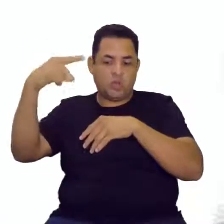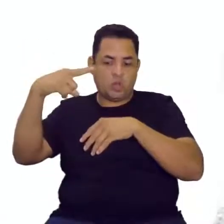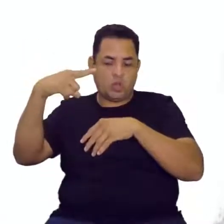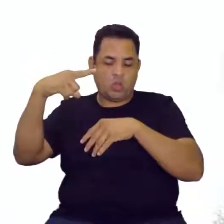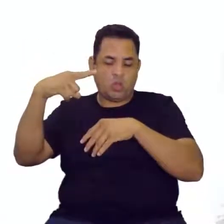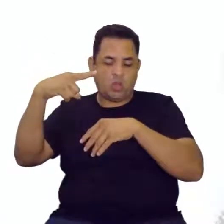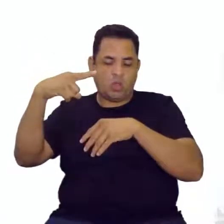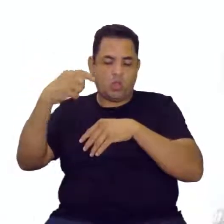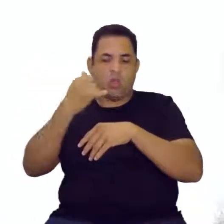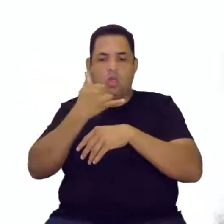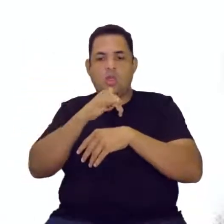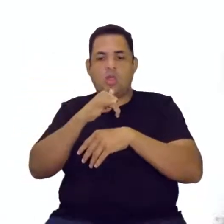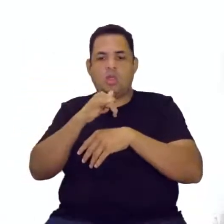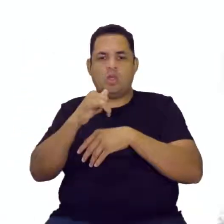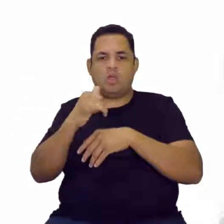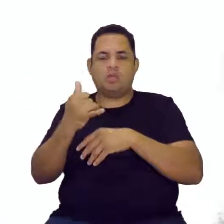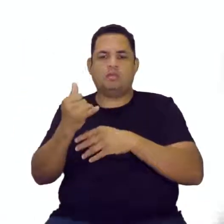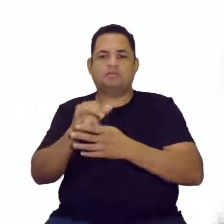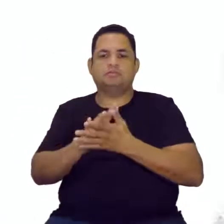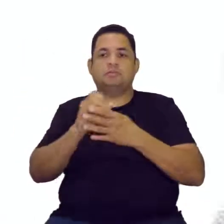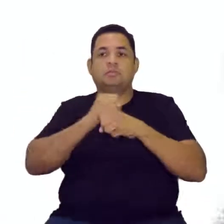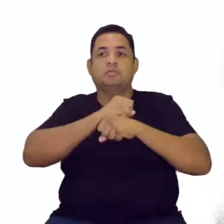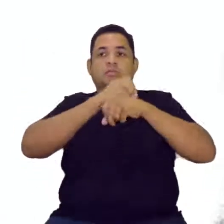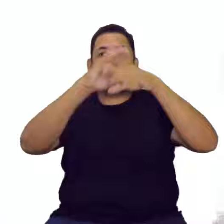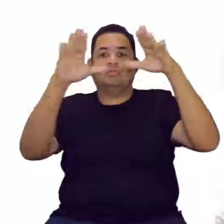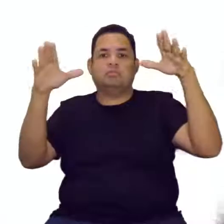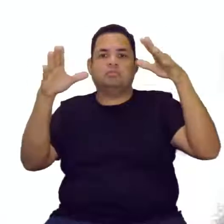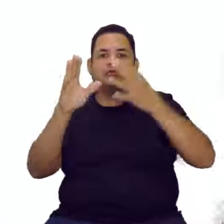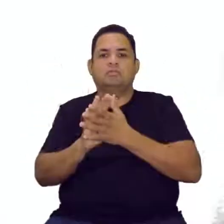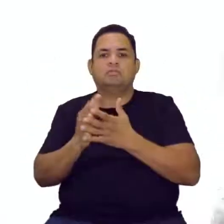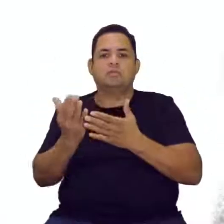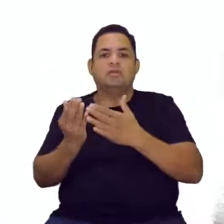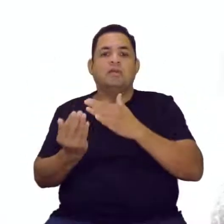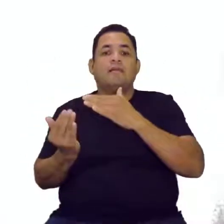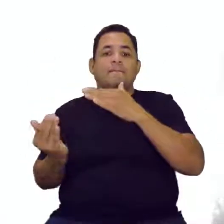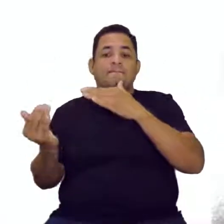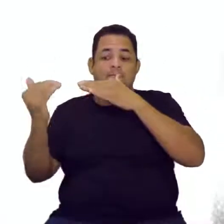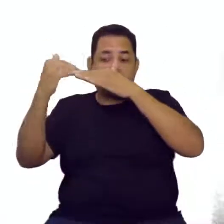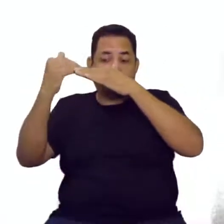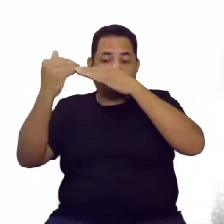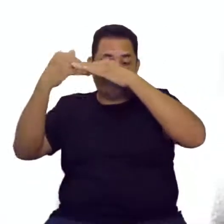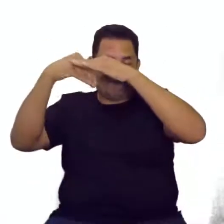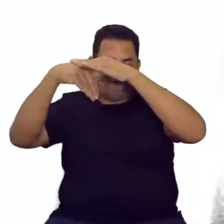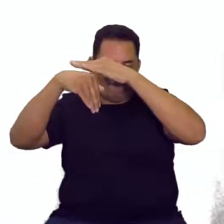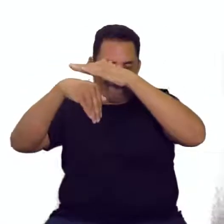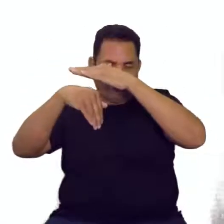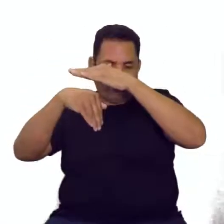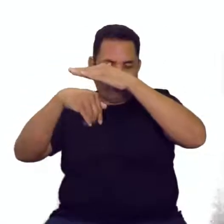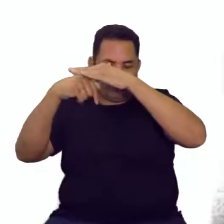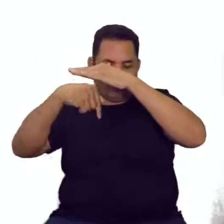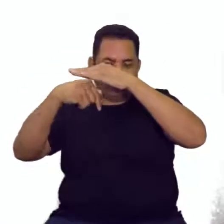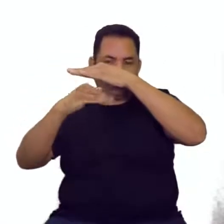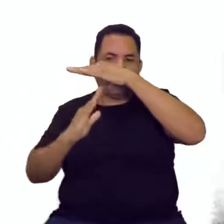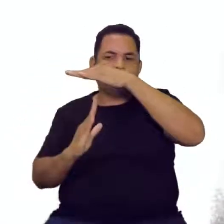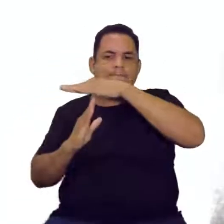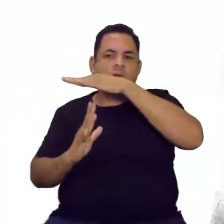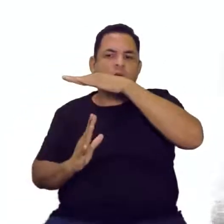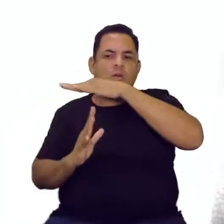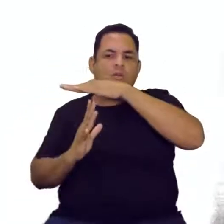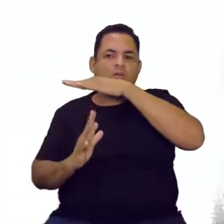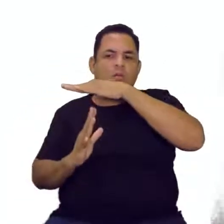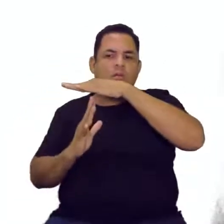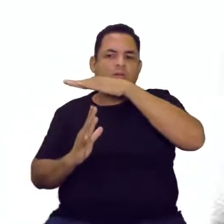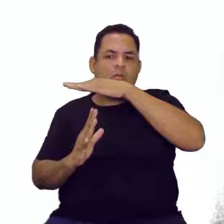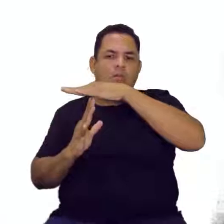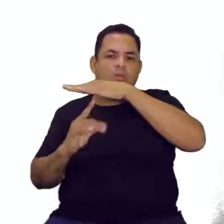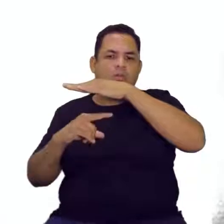energia que deveria ser emanada para o espaço, boa parte dela fica retida aqui na Terra,